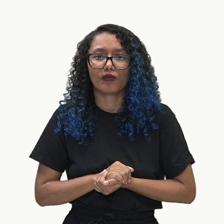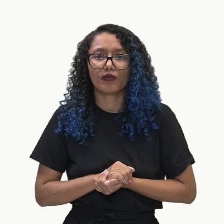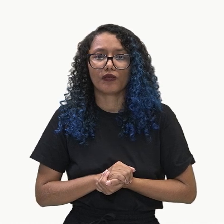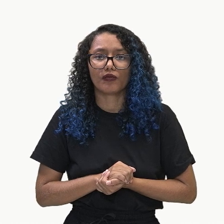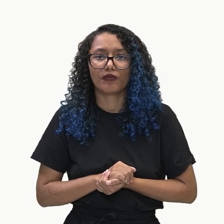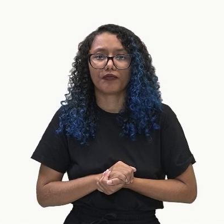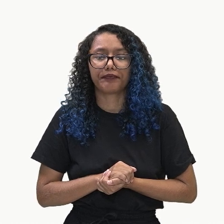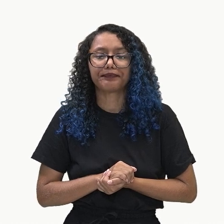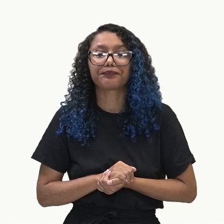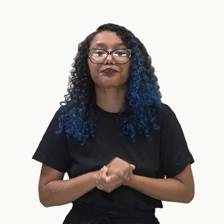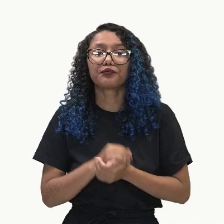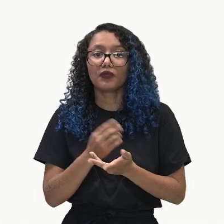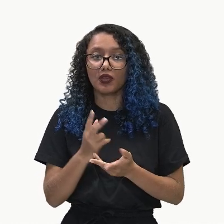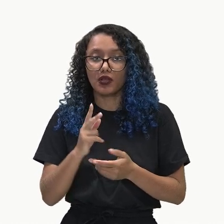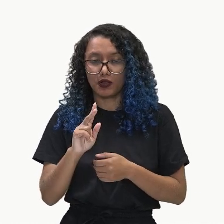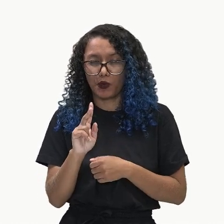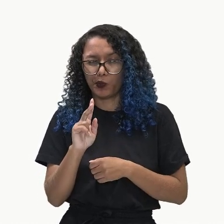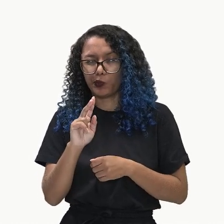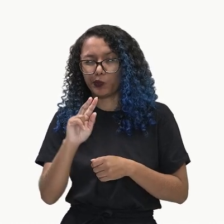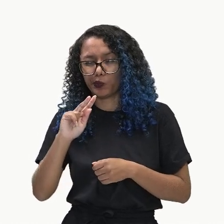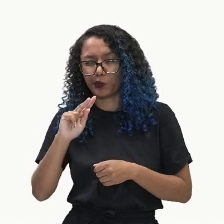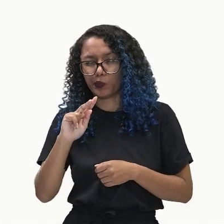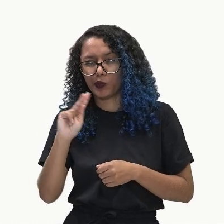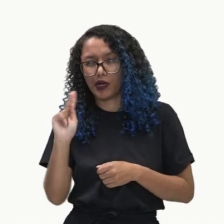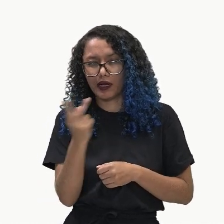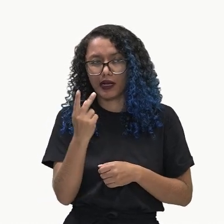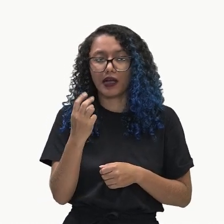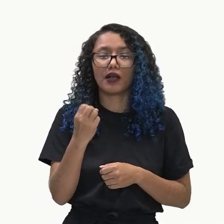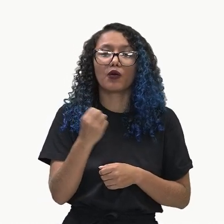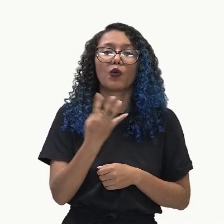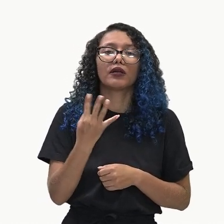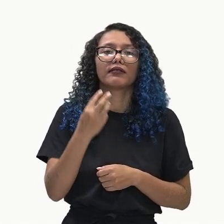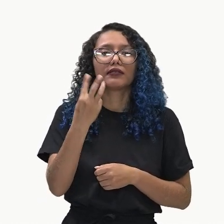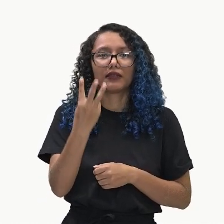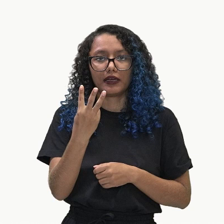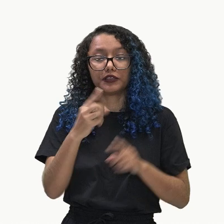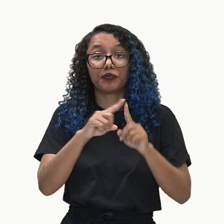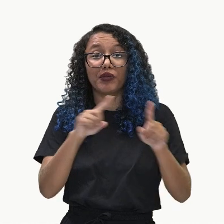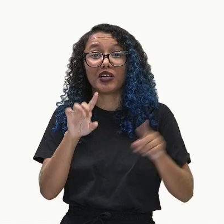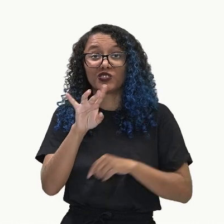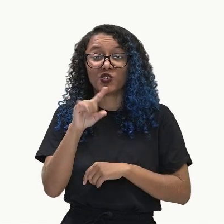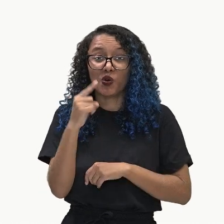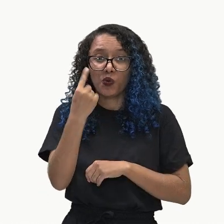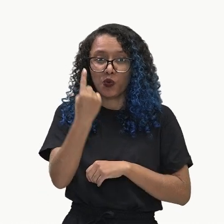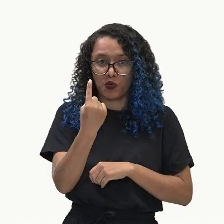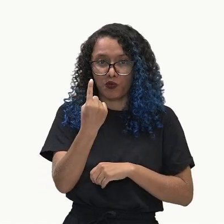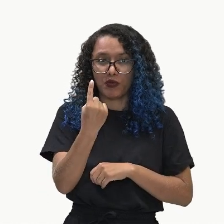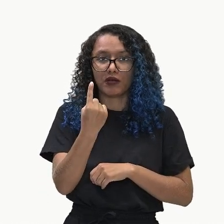de hidrogênio, apenas um átomo do hidrogênio vai participar da